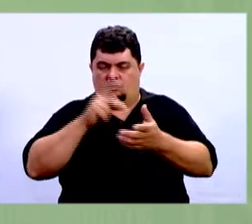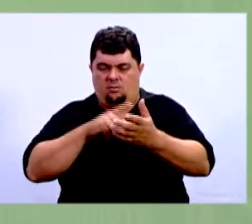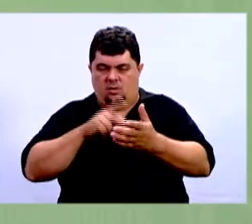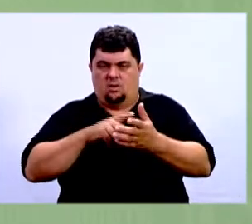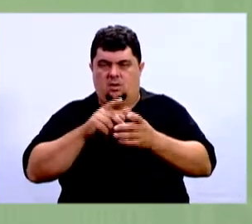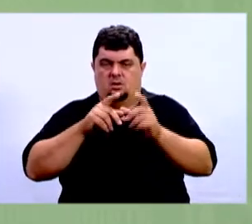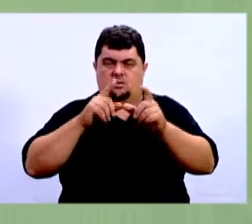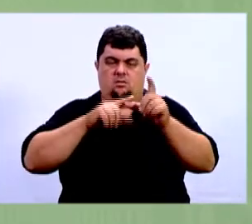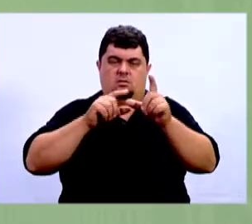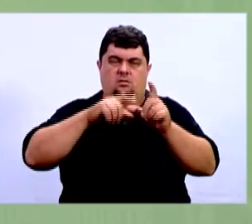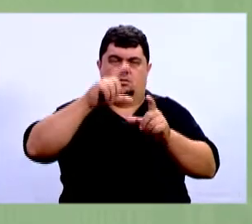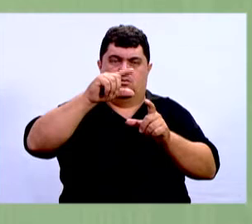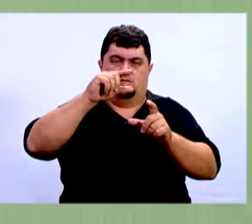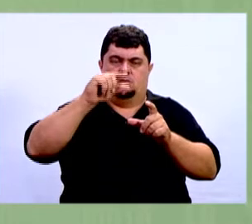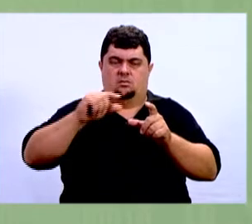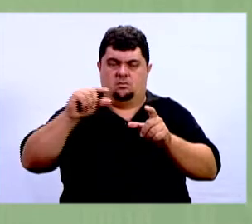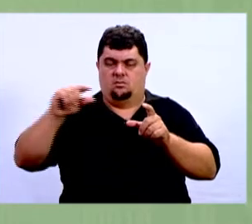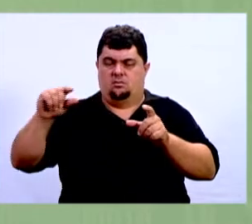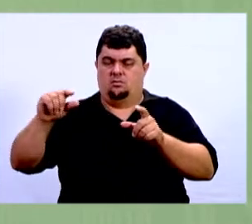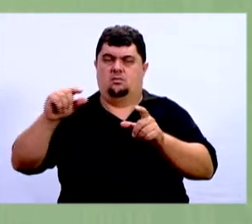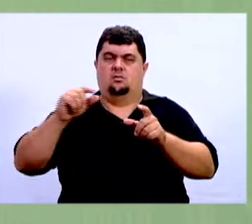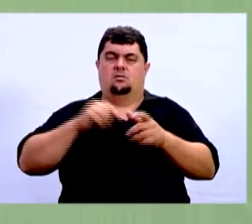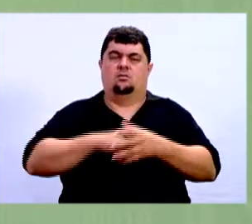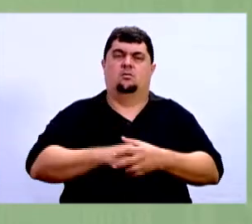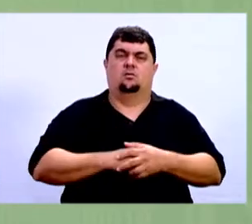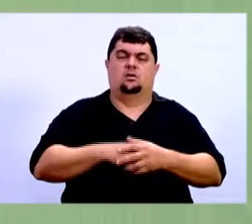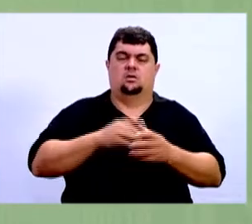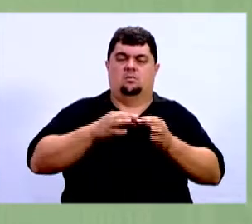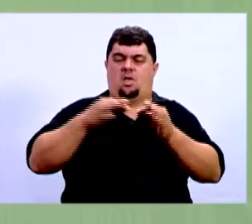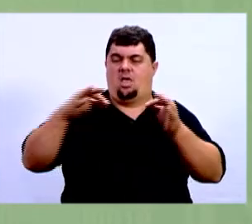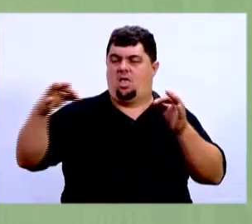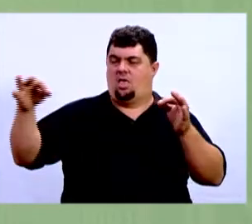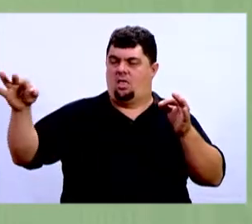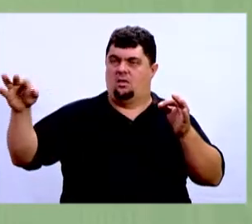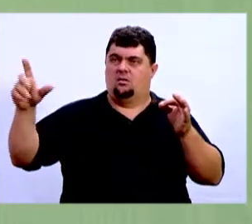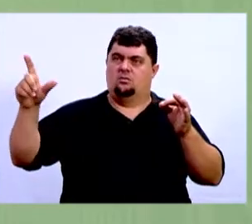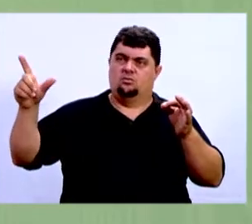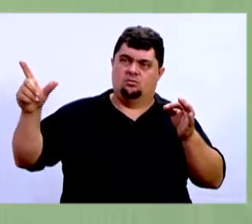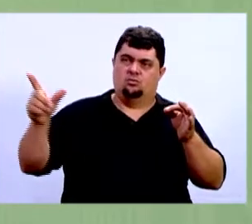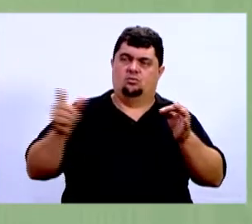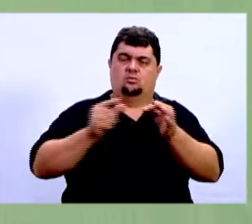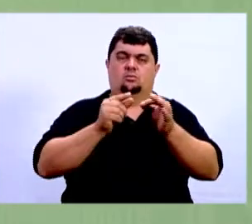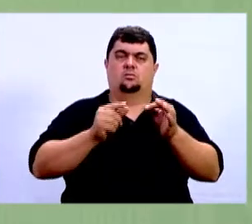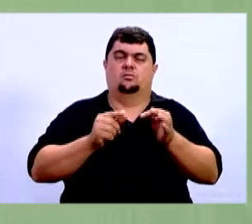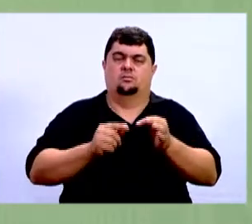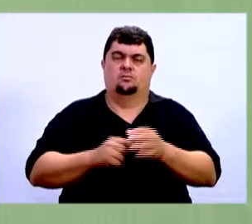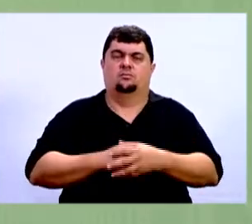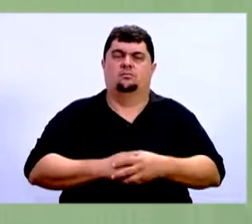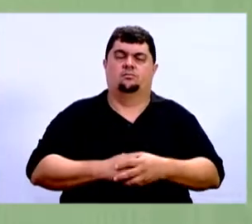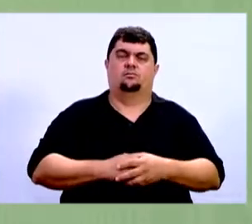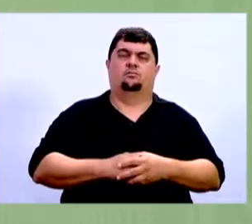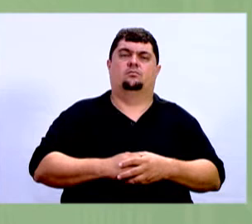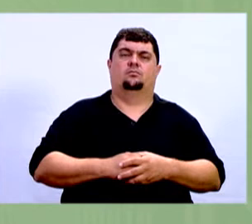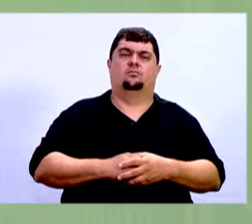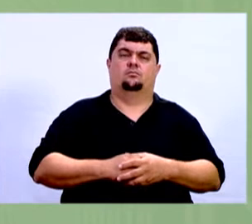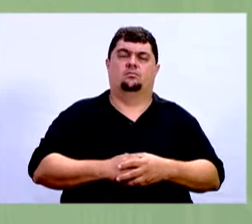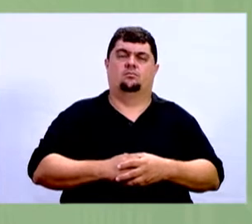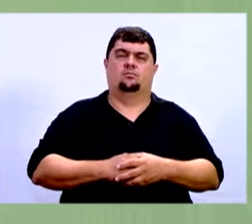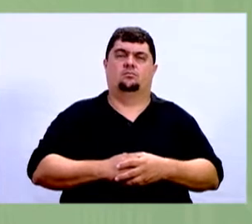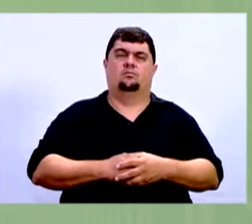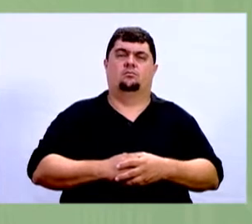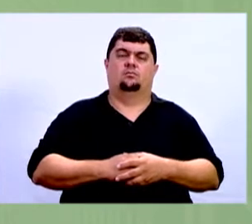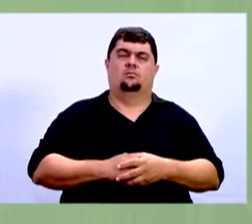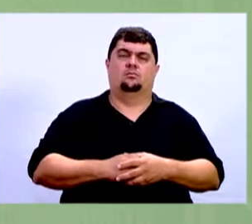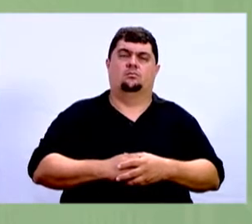em maiúsculo. E aí, se o nome for um nome muito longo, né, Aí você pode fazer essas abreviações como a